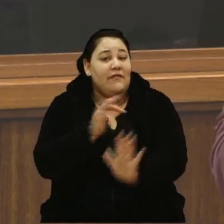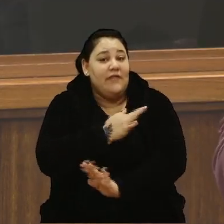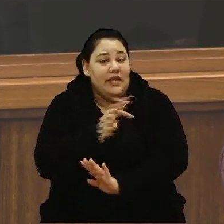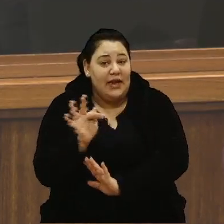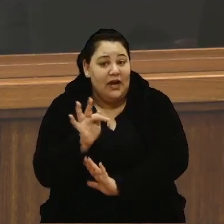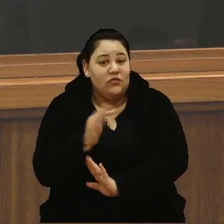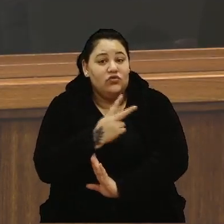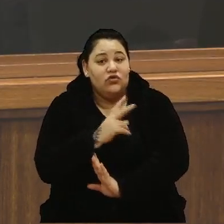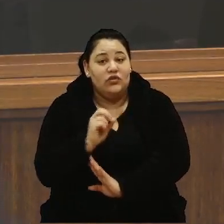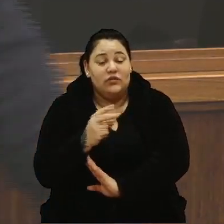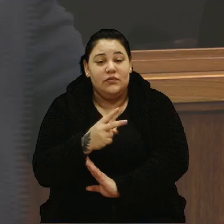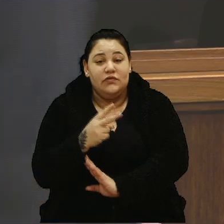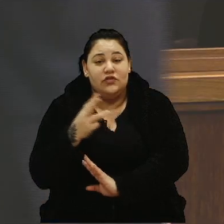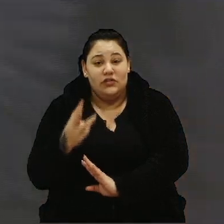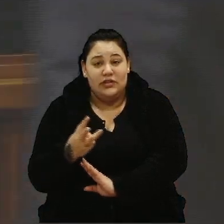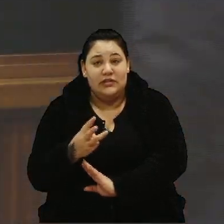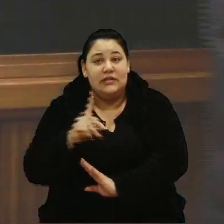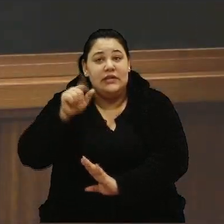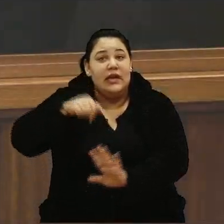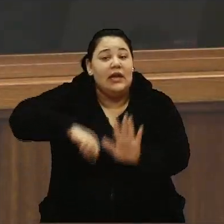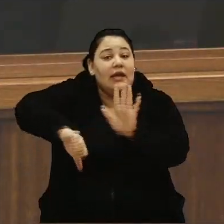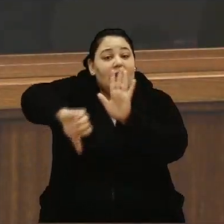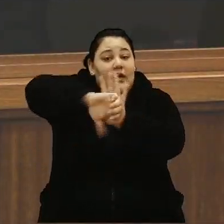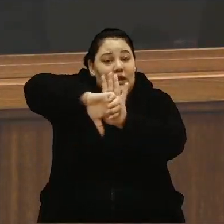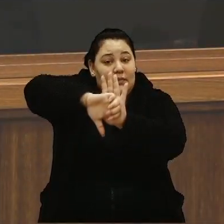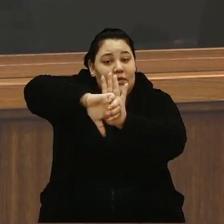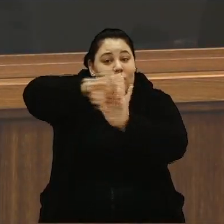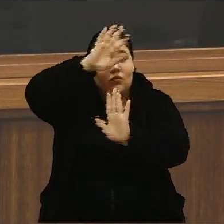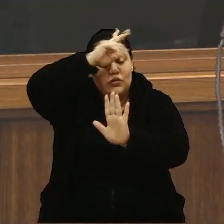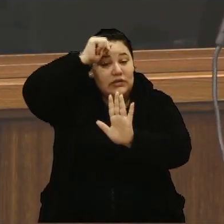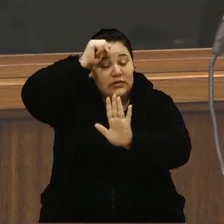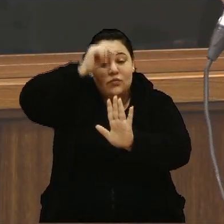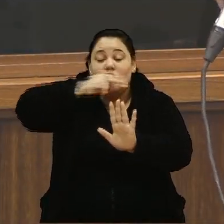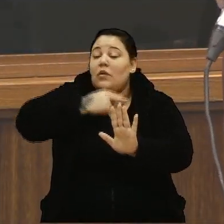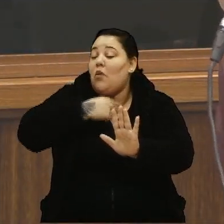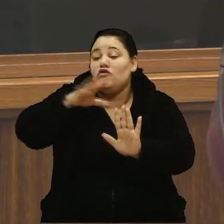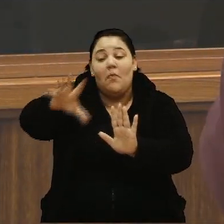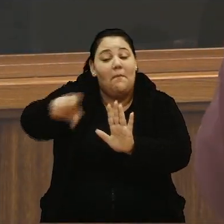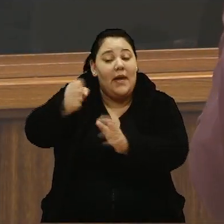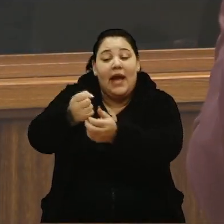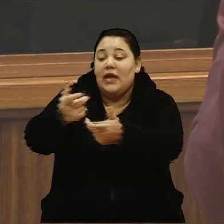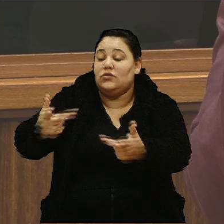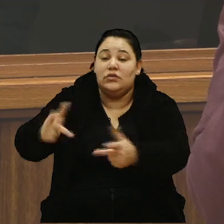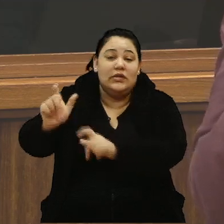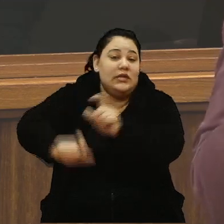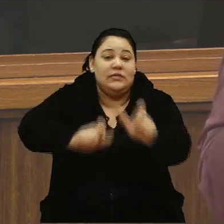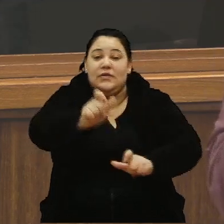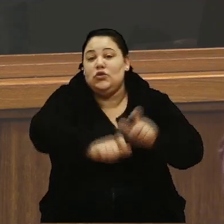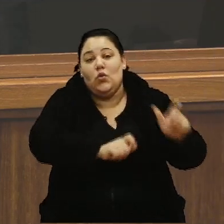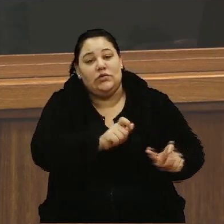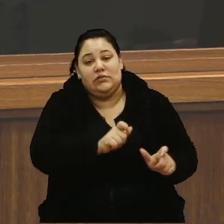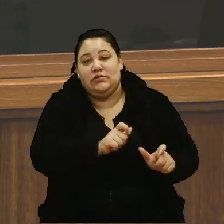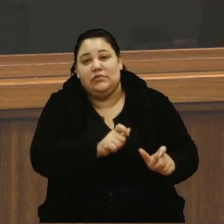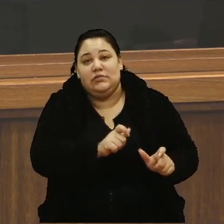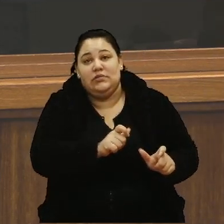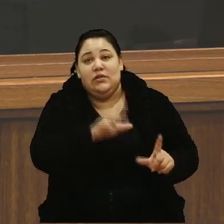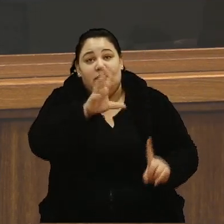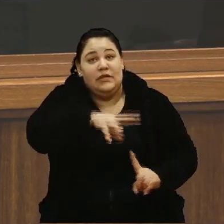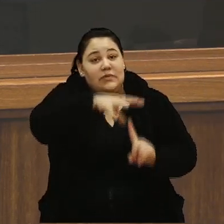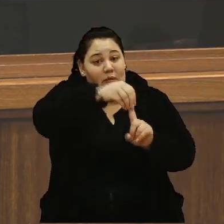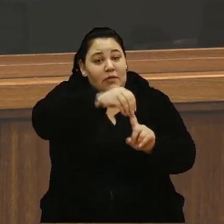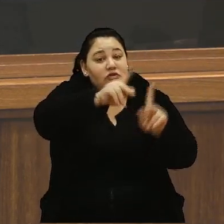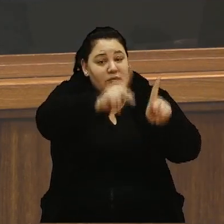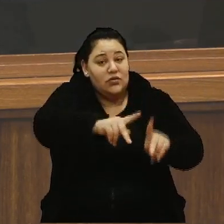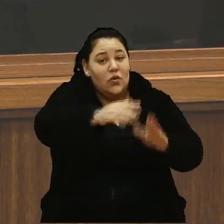de 2023 que é crime o município recolher pertences de qualquer pessoa, inclusive aquela que está na rua.